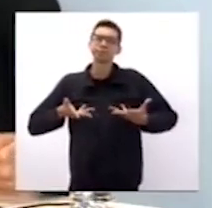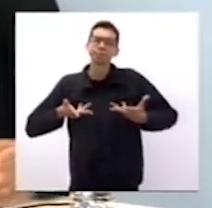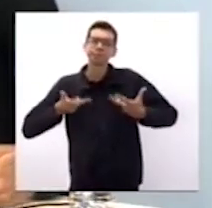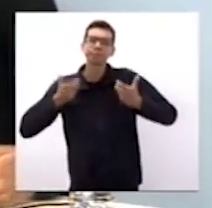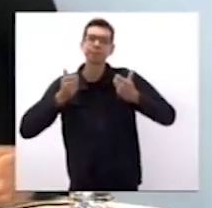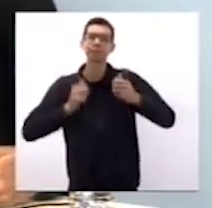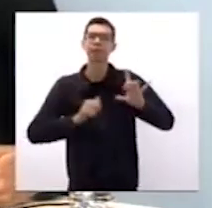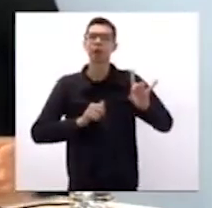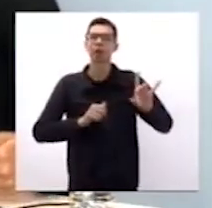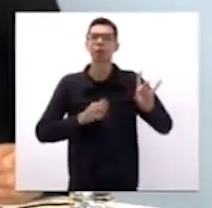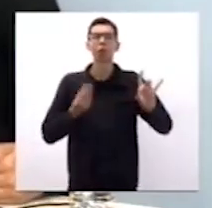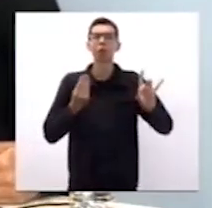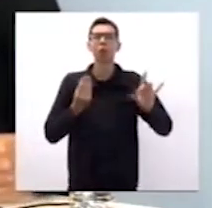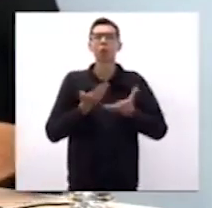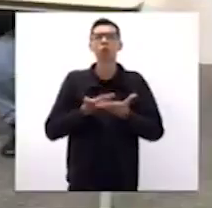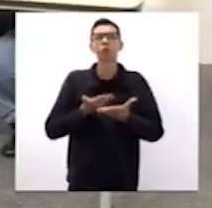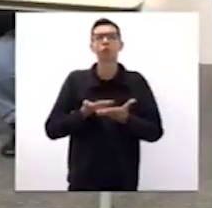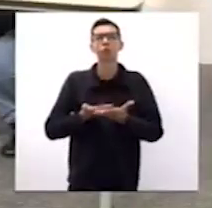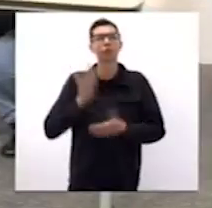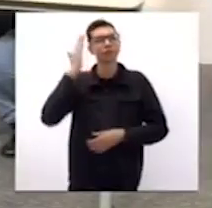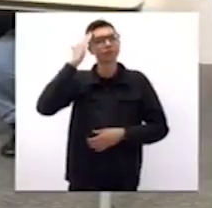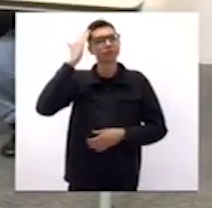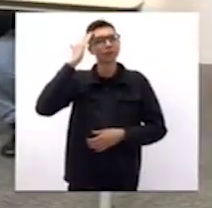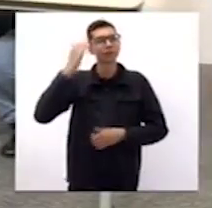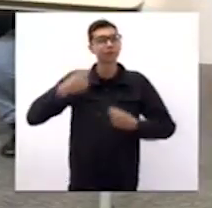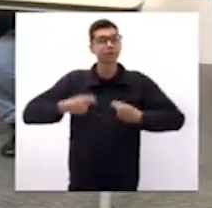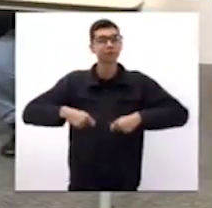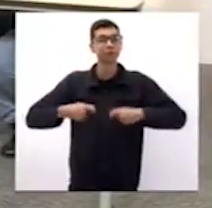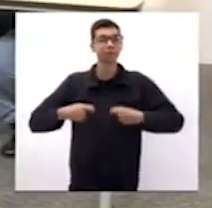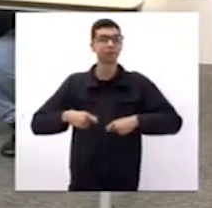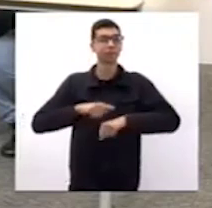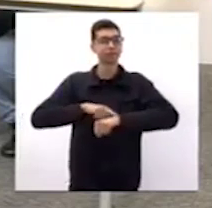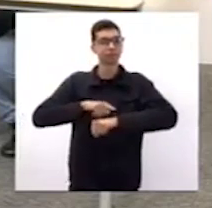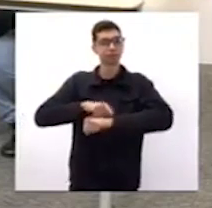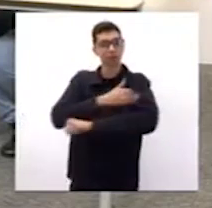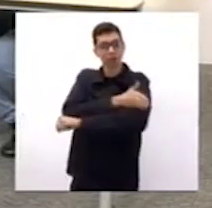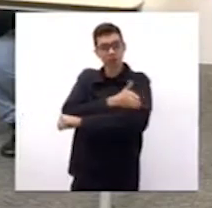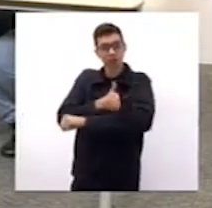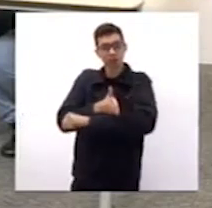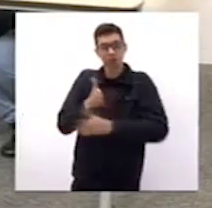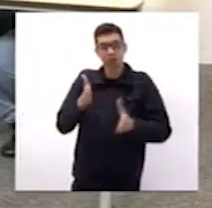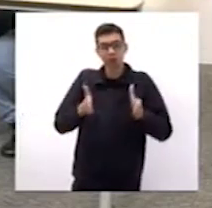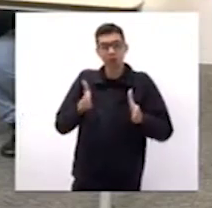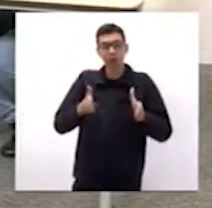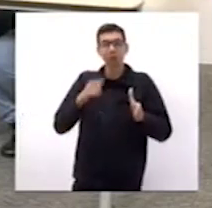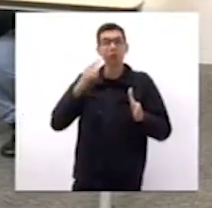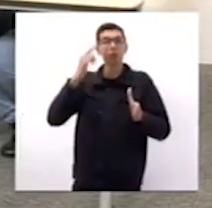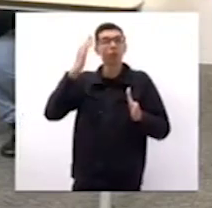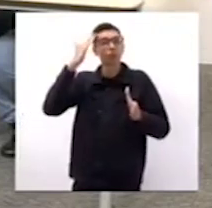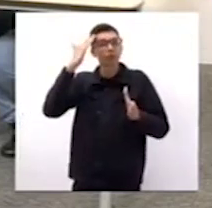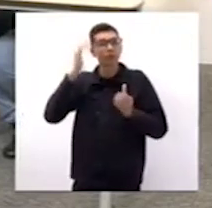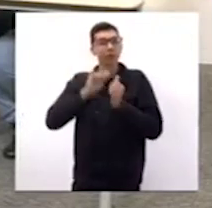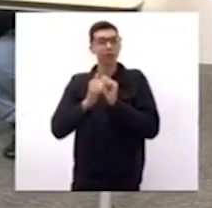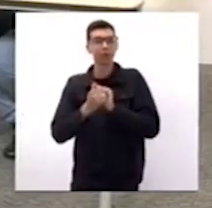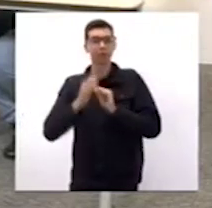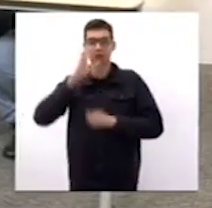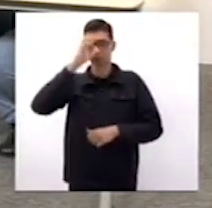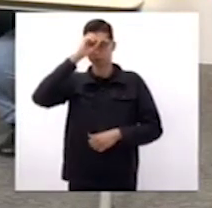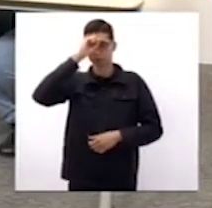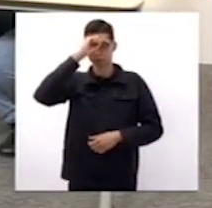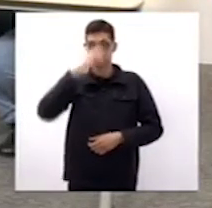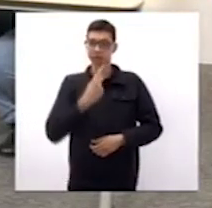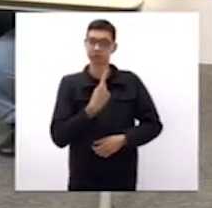forma fazer esse estudo. É um momento de exceção que ele vai gerir o seu próprio aprendizado.